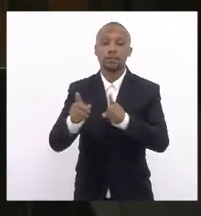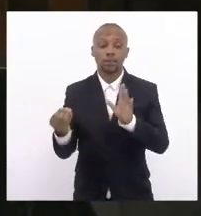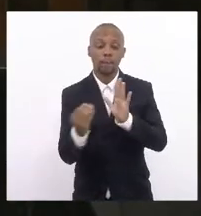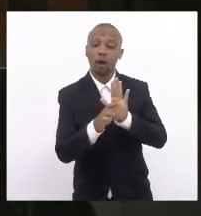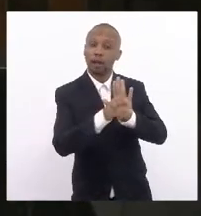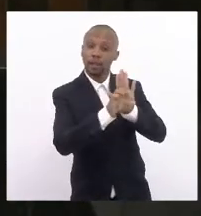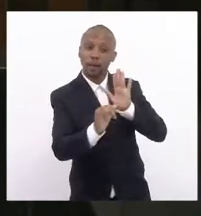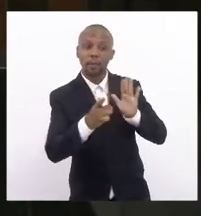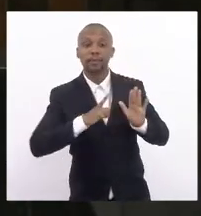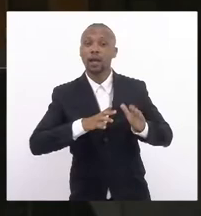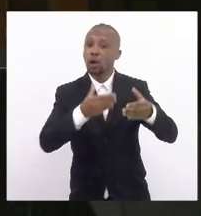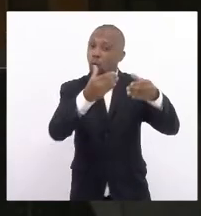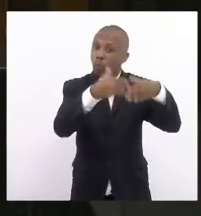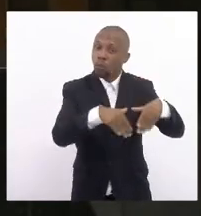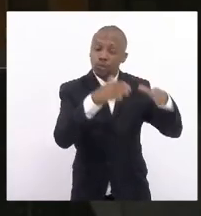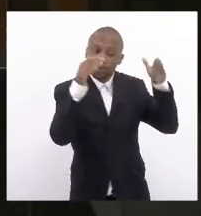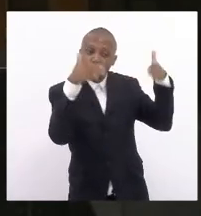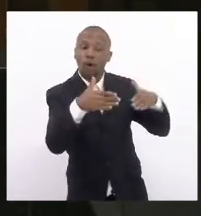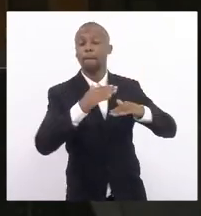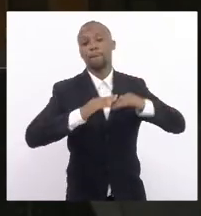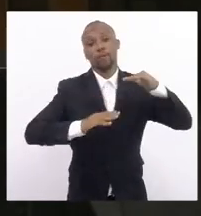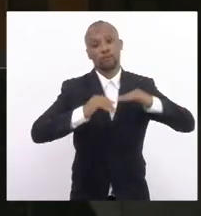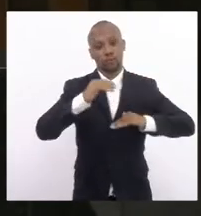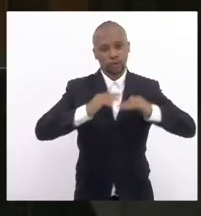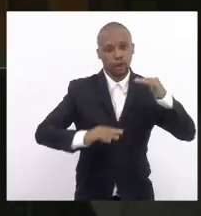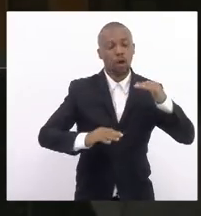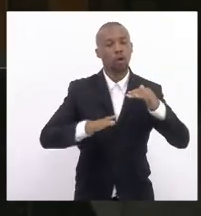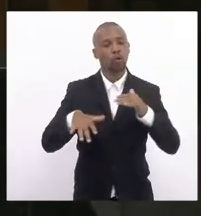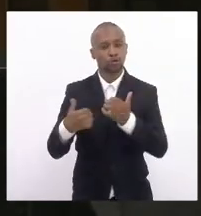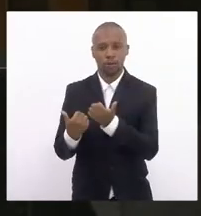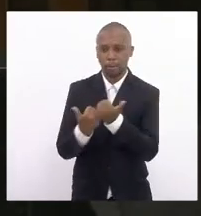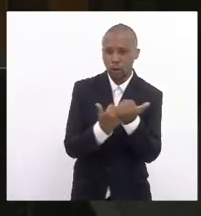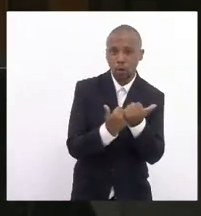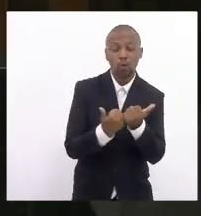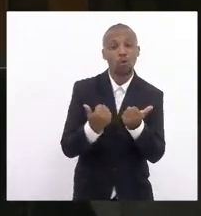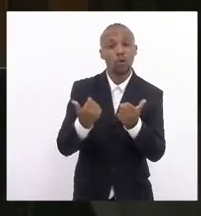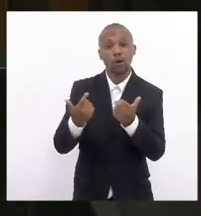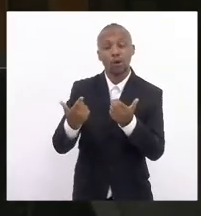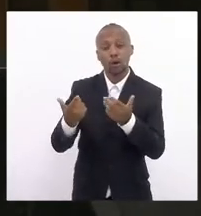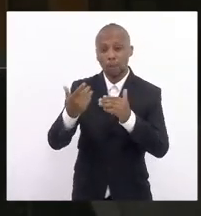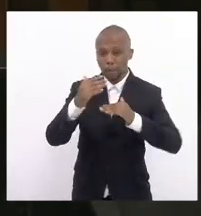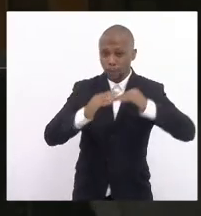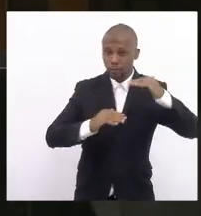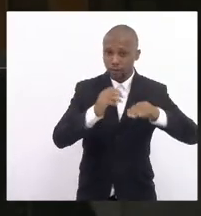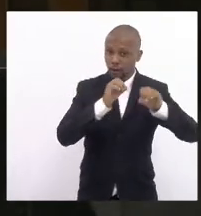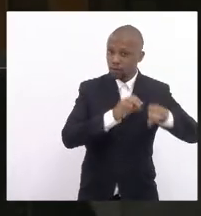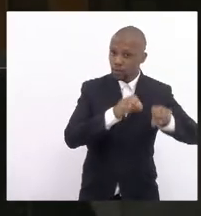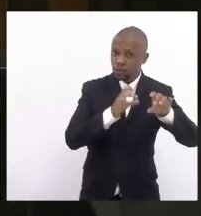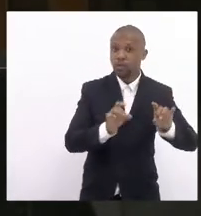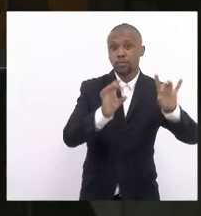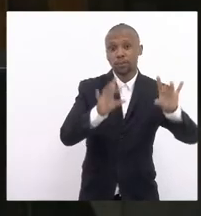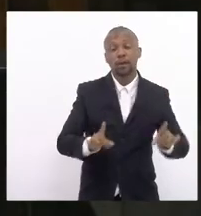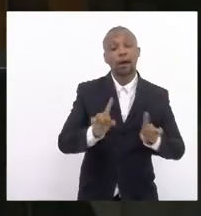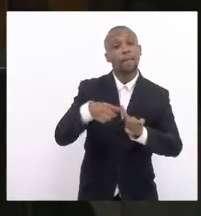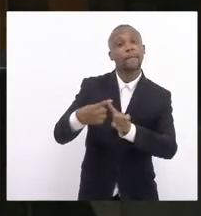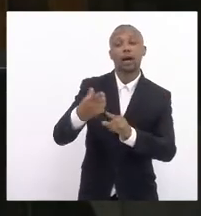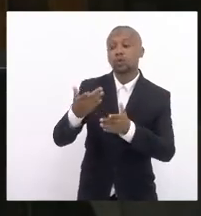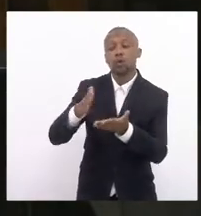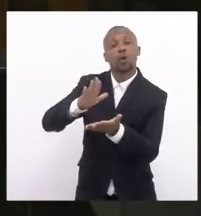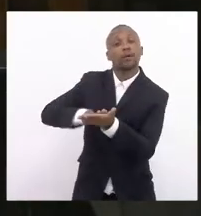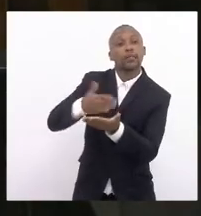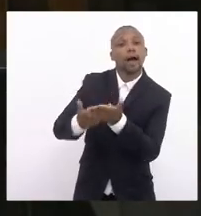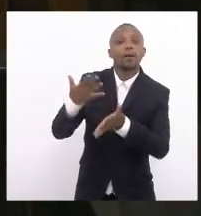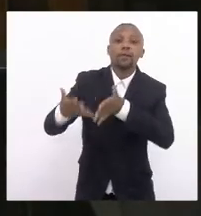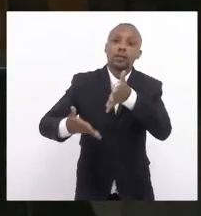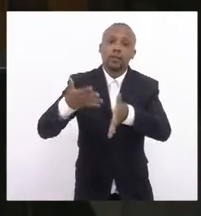para esse profissional de educação especializado, para o profissional de apoio e para o intérprete de Libras, que também precisa ser enfrentado como um profissional da